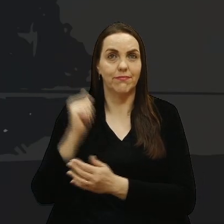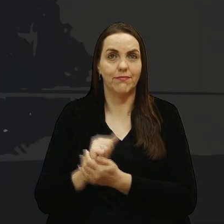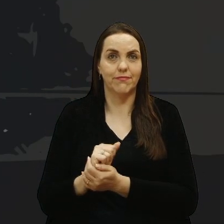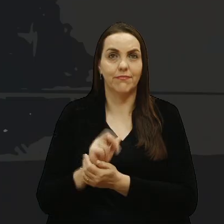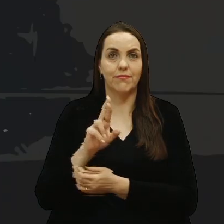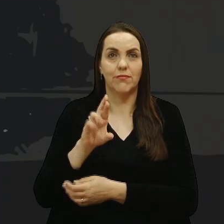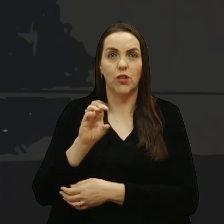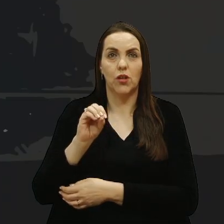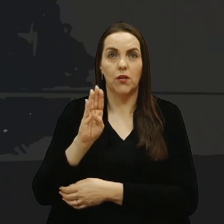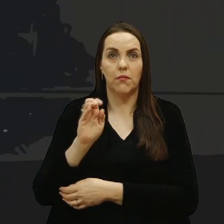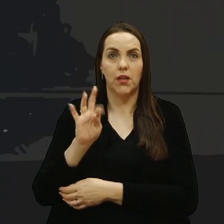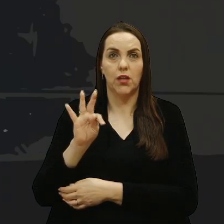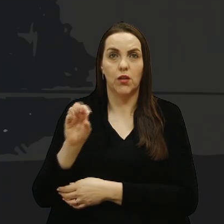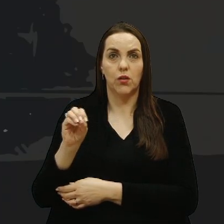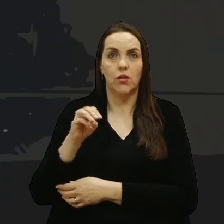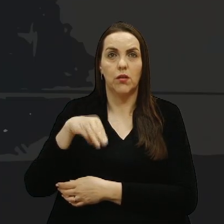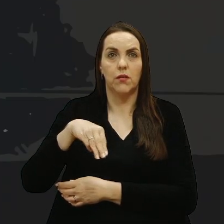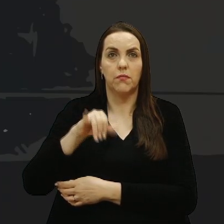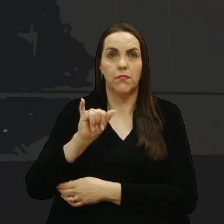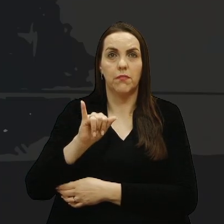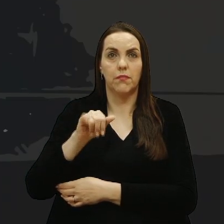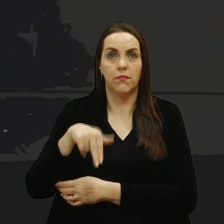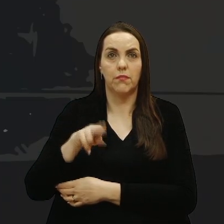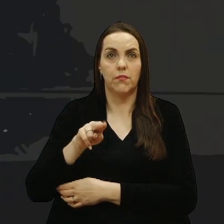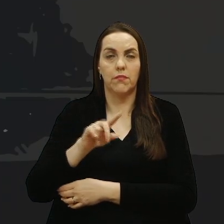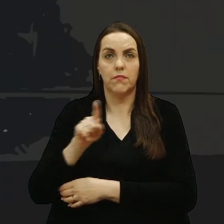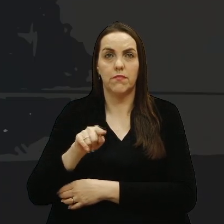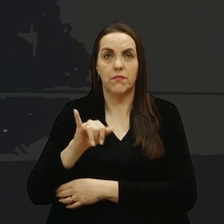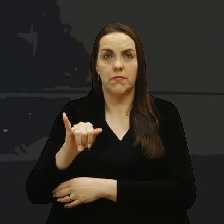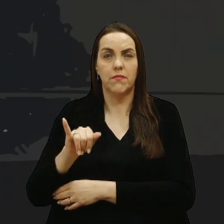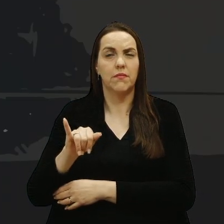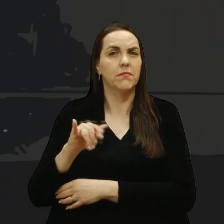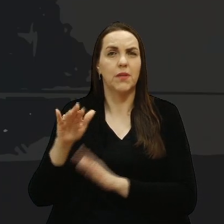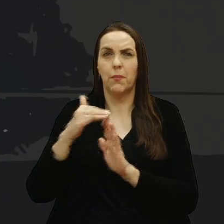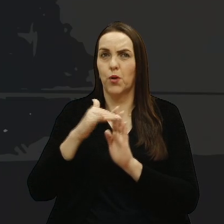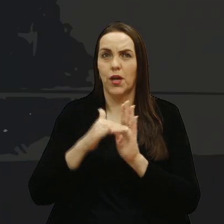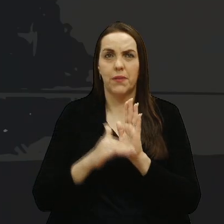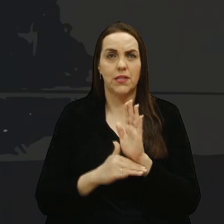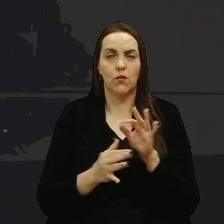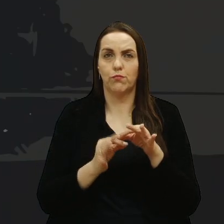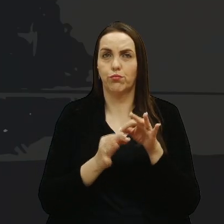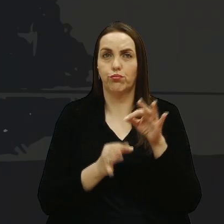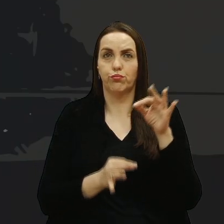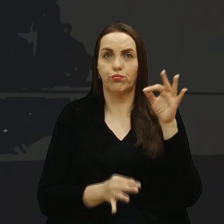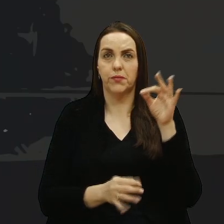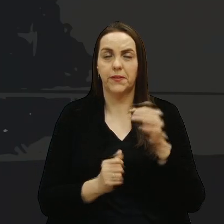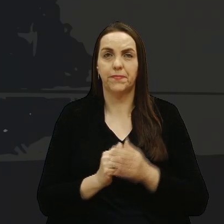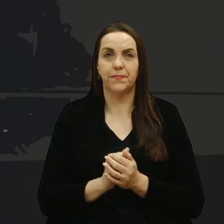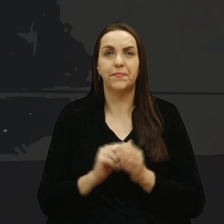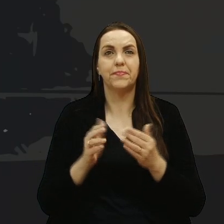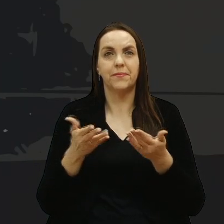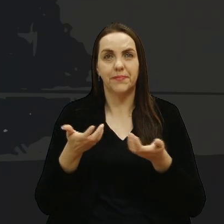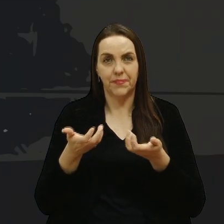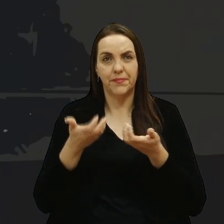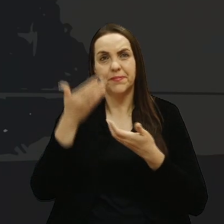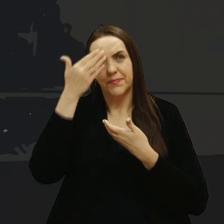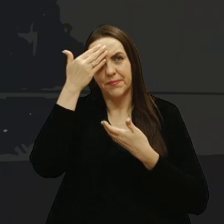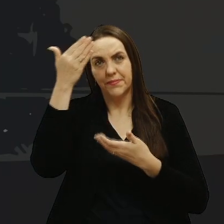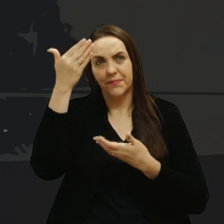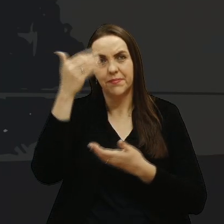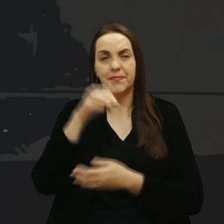Roberto Minucci, nós teremos uma programação muito extensa. Então, queria agradecer esse